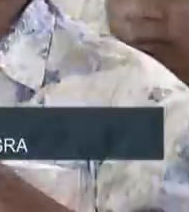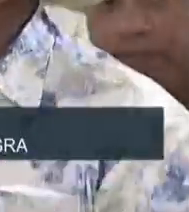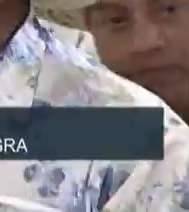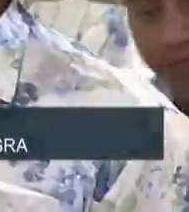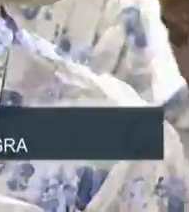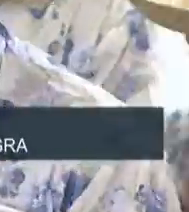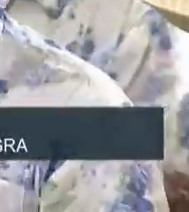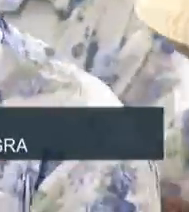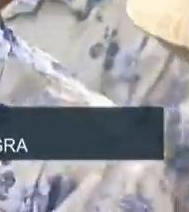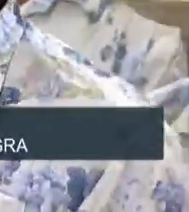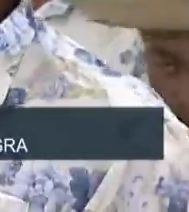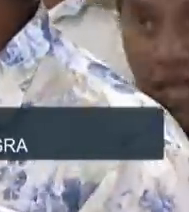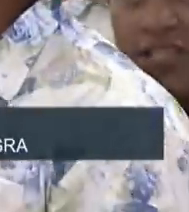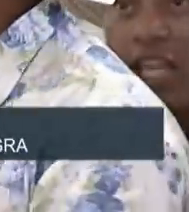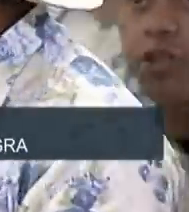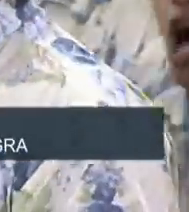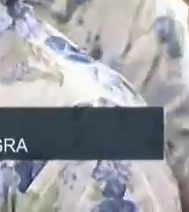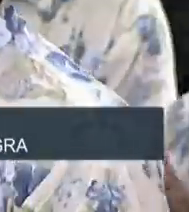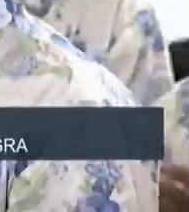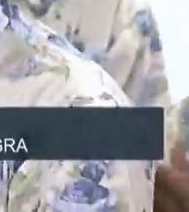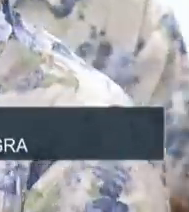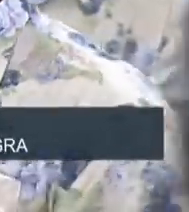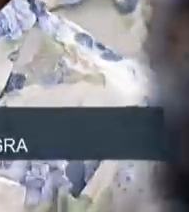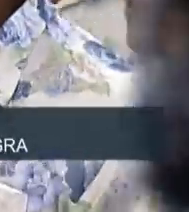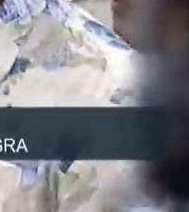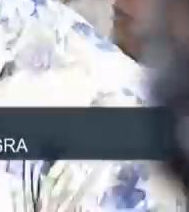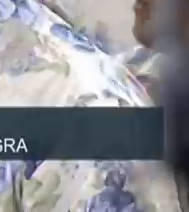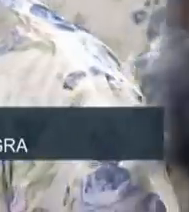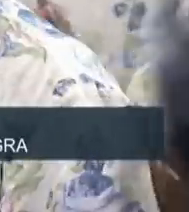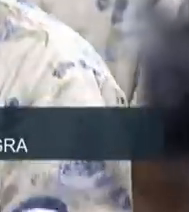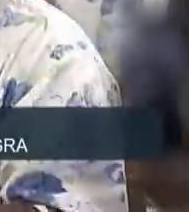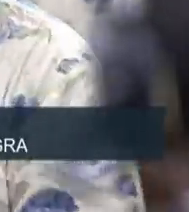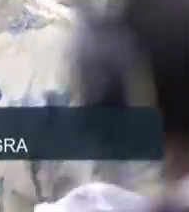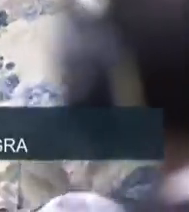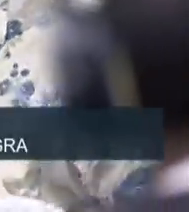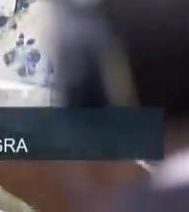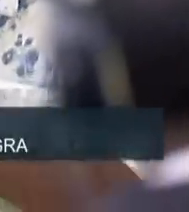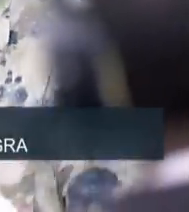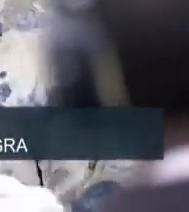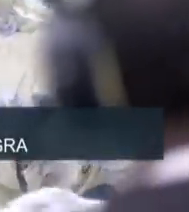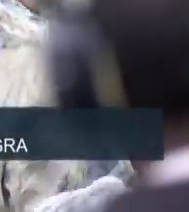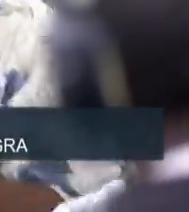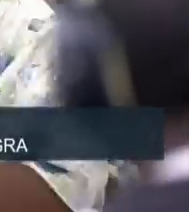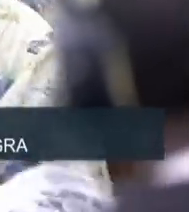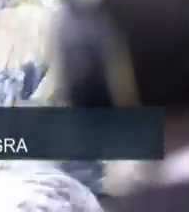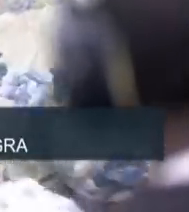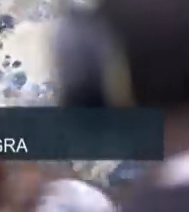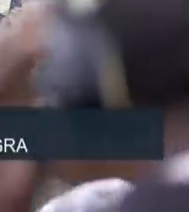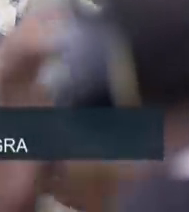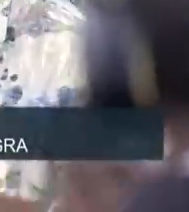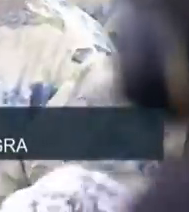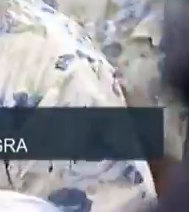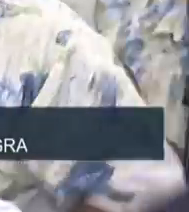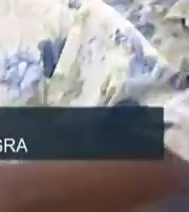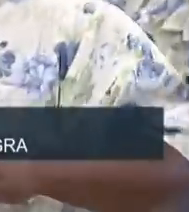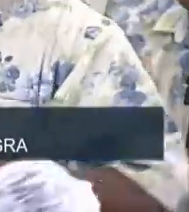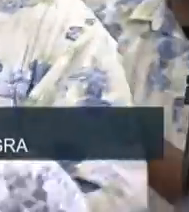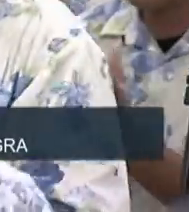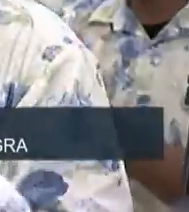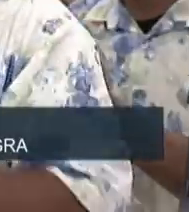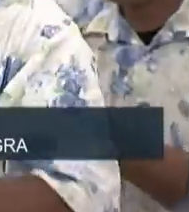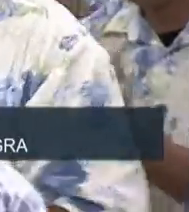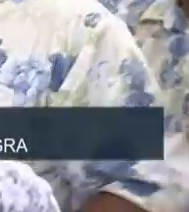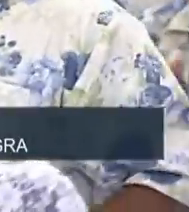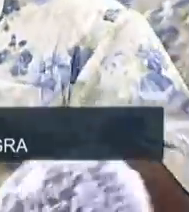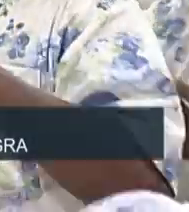meião sentou no meião sentou no meião sentou no meião sentou no meião coreiras e